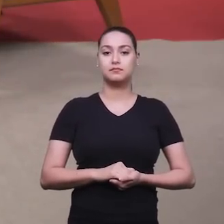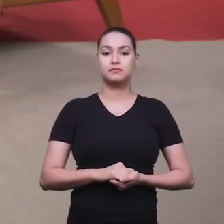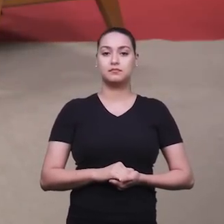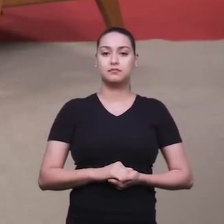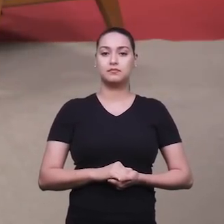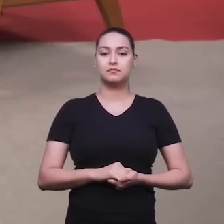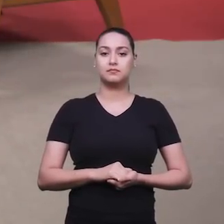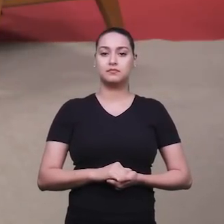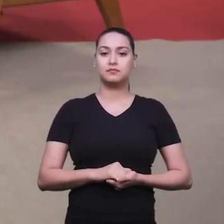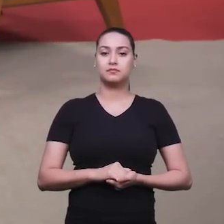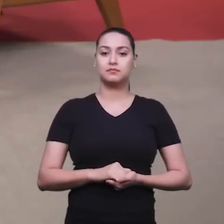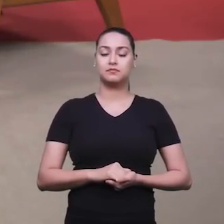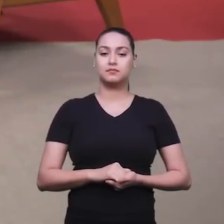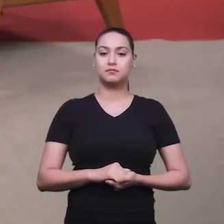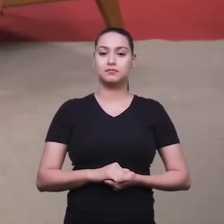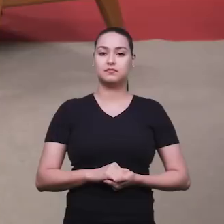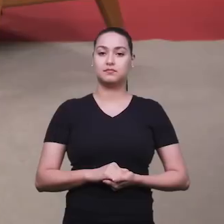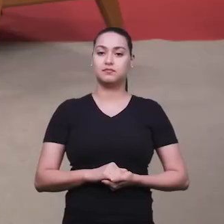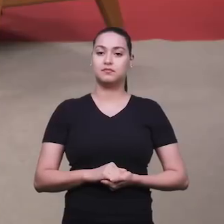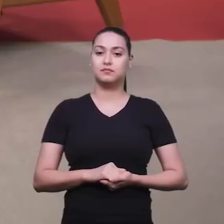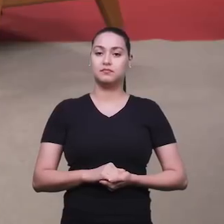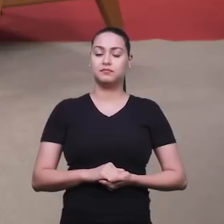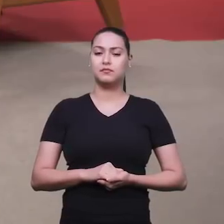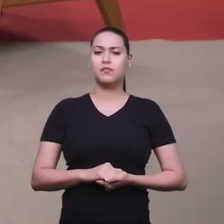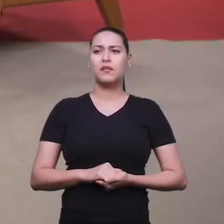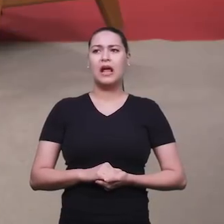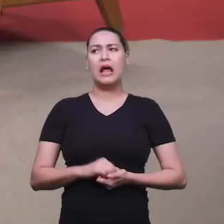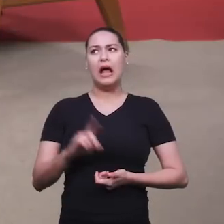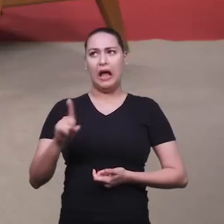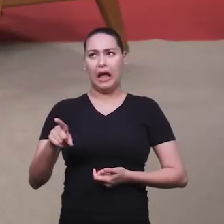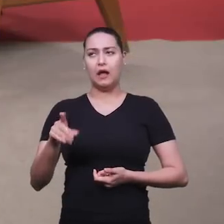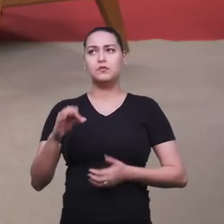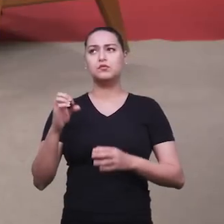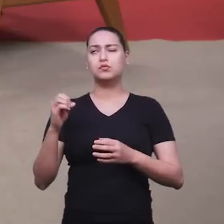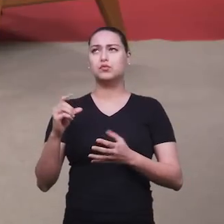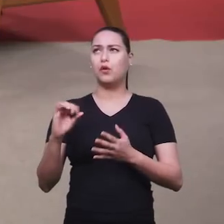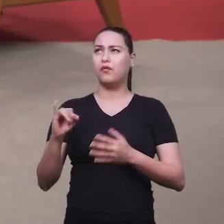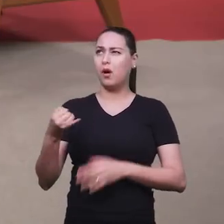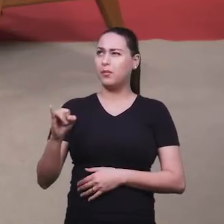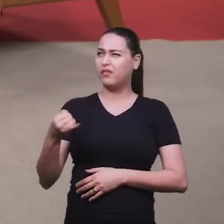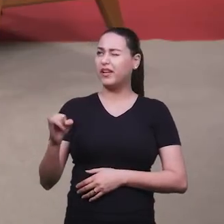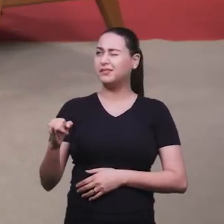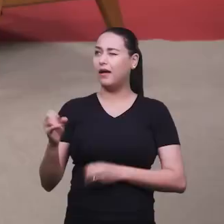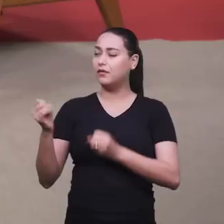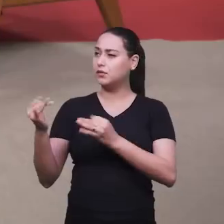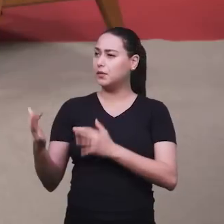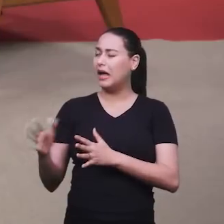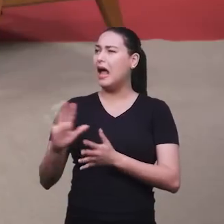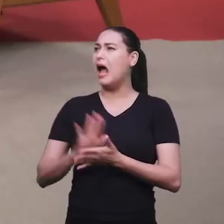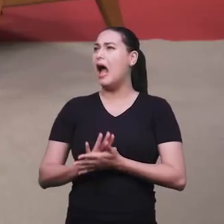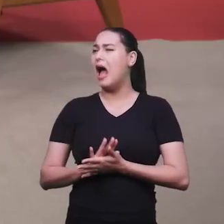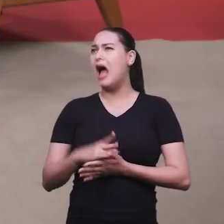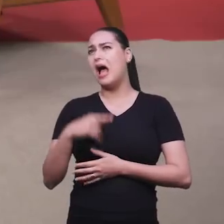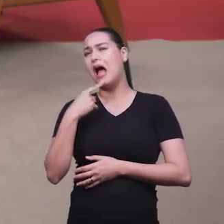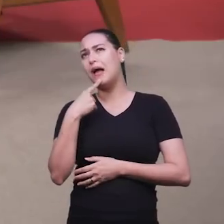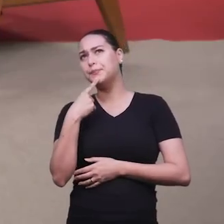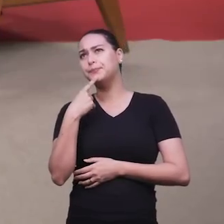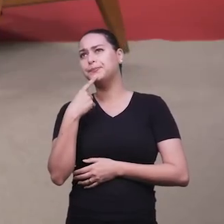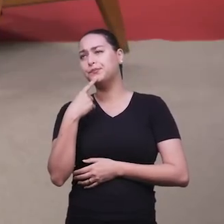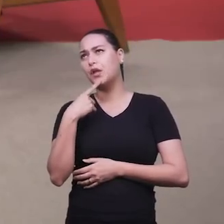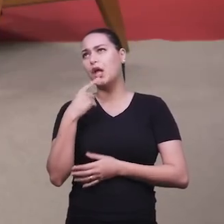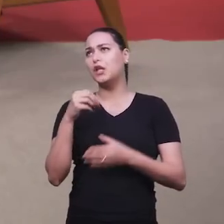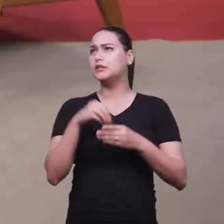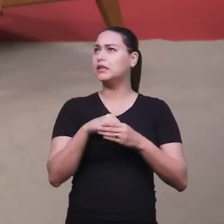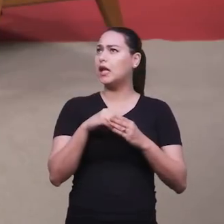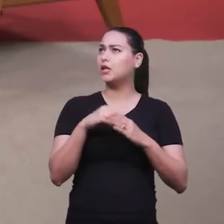fidelidade, e dentro de tudo isso que vocês acabaram de dizer aqui, quer dizer que o camarada, ele podia